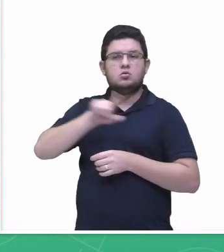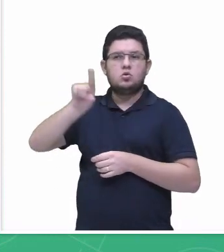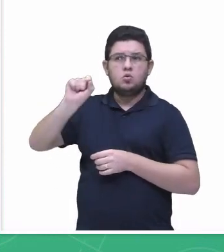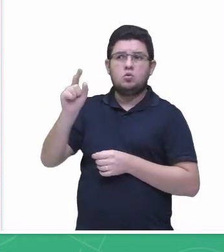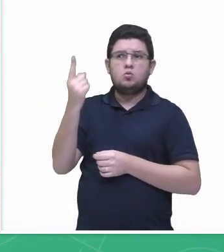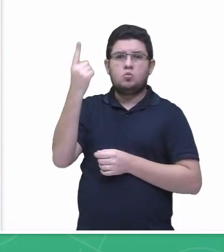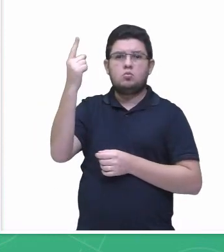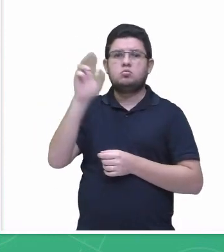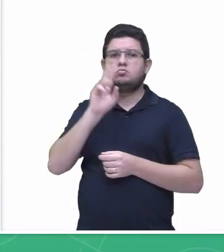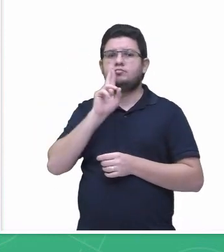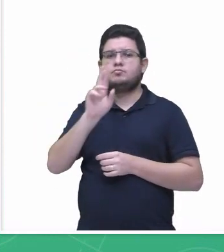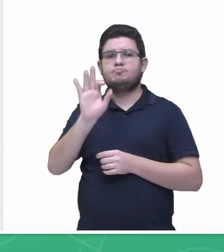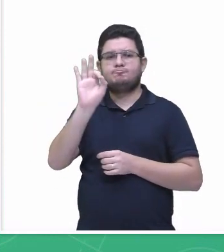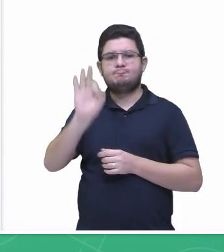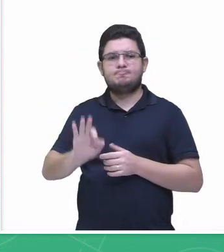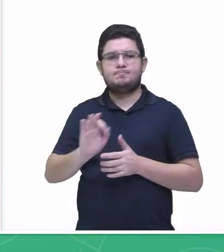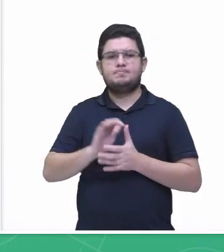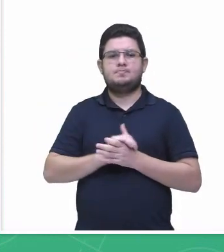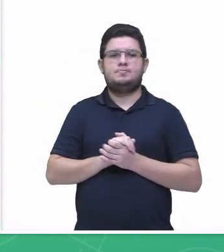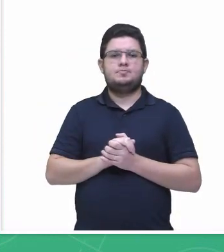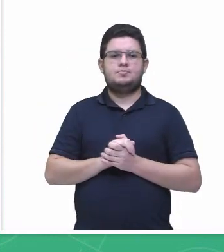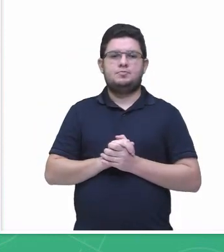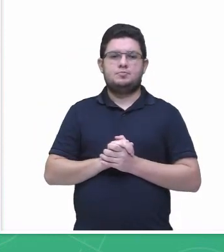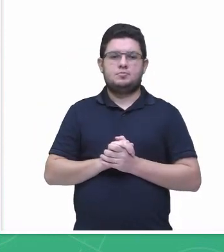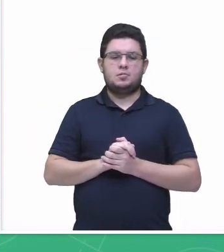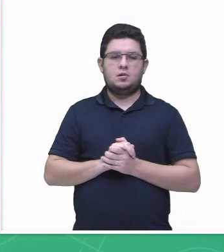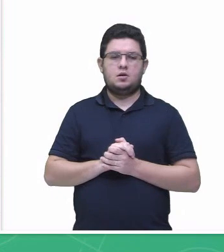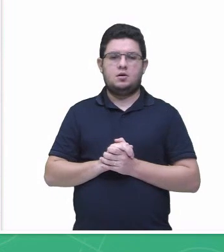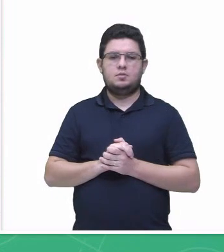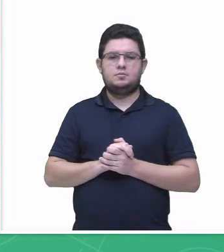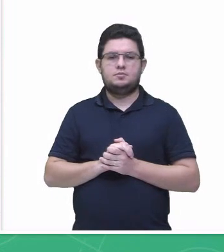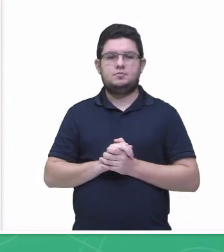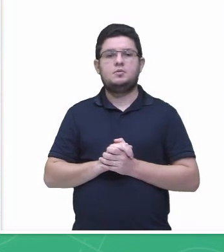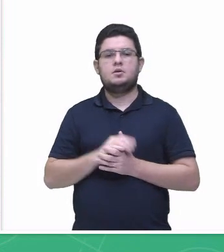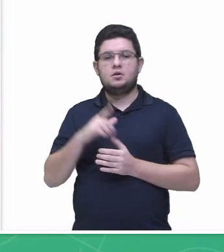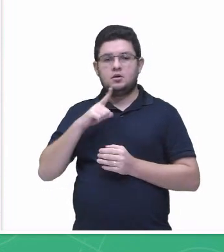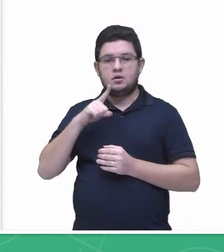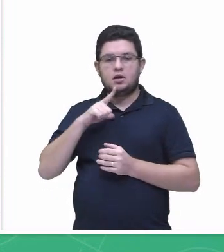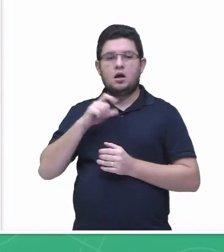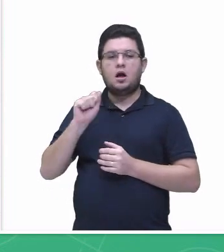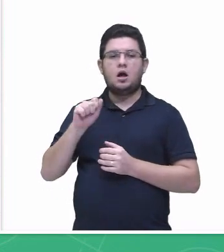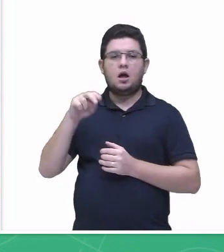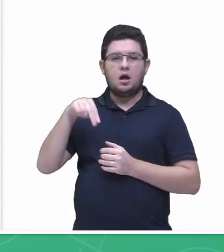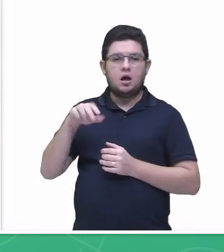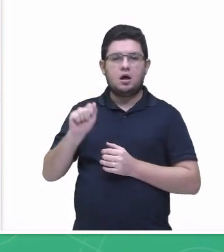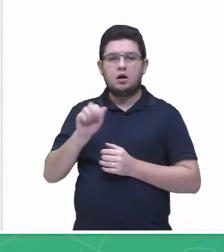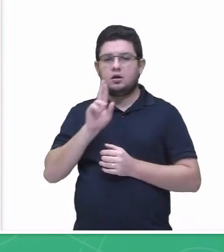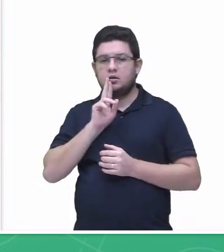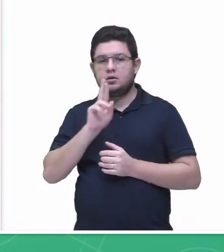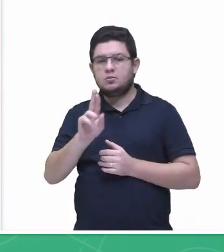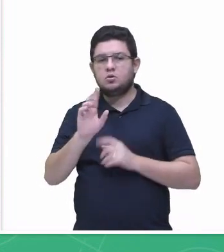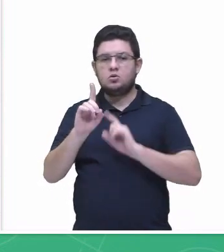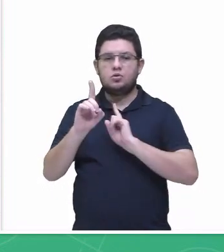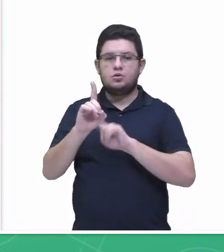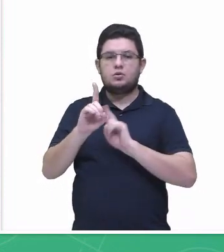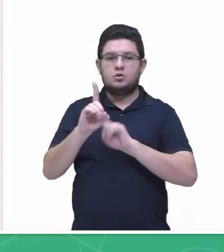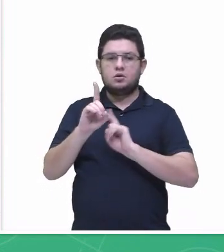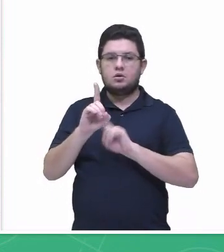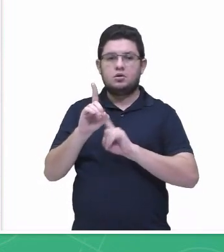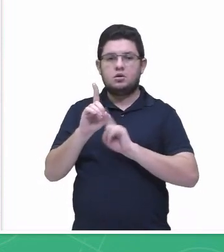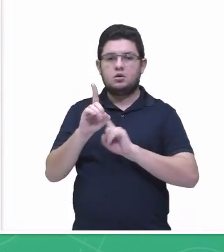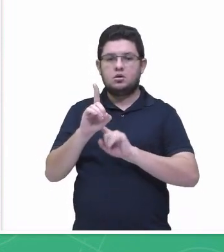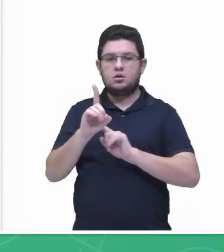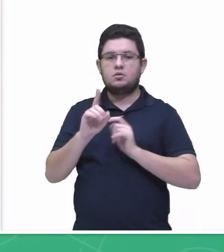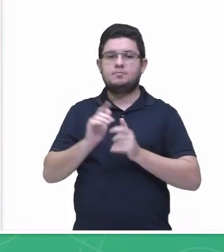alternativas, então, seria a resposta da nossa questão. Nós temos a participação da Ana Paula, respondendo então que a resposta